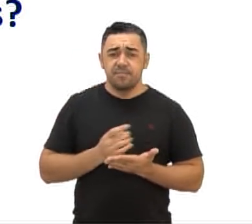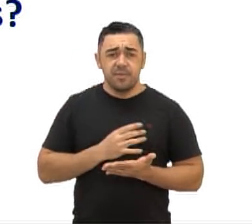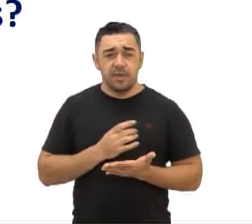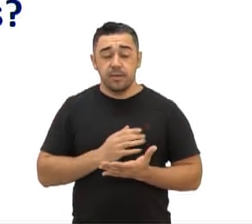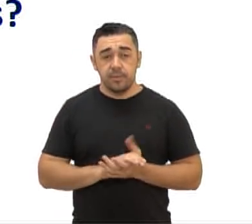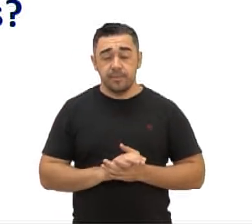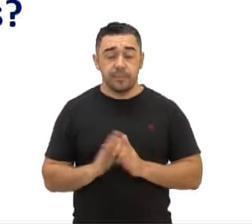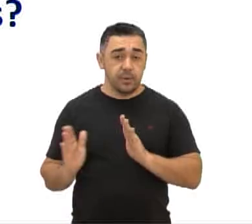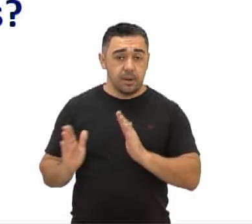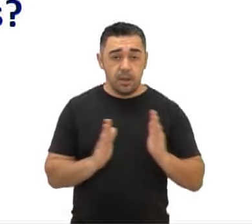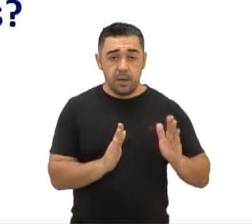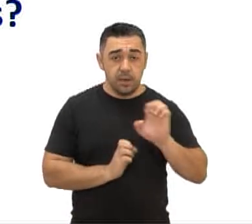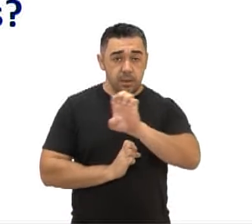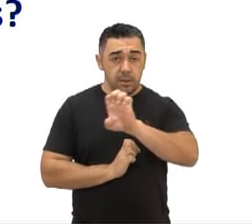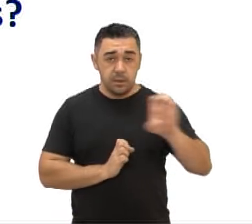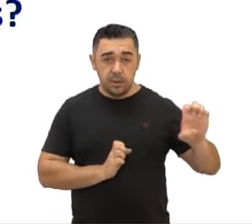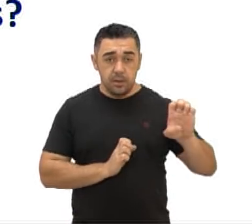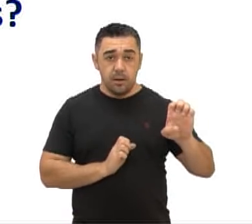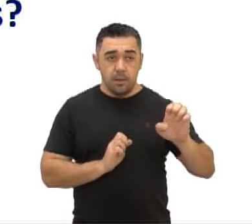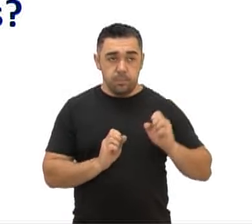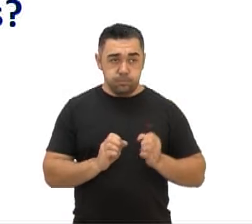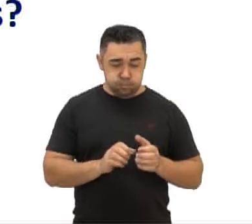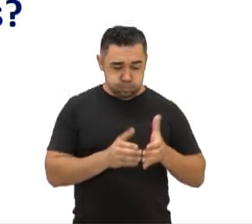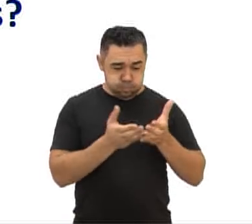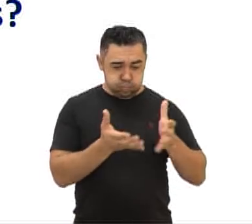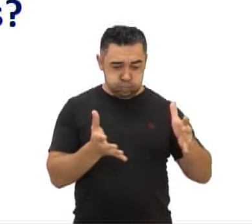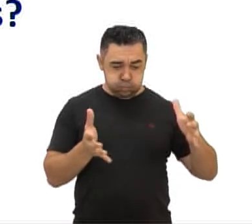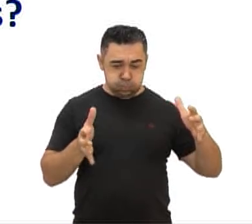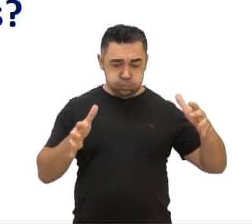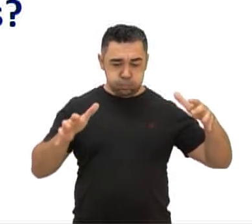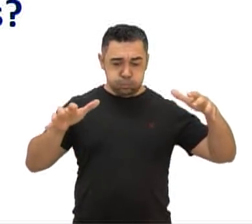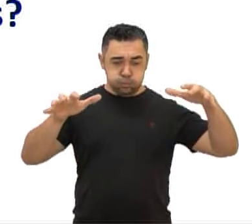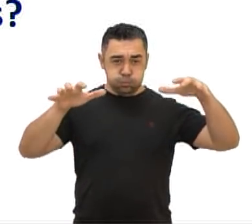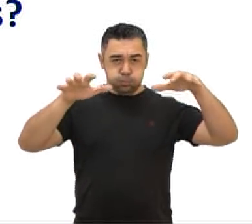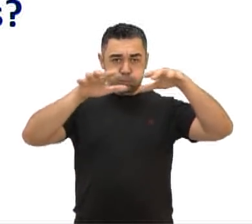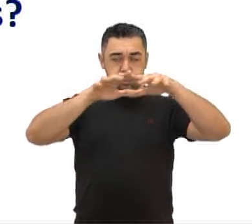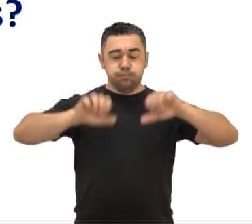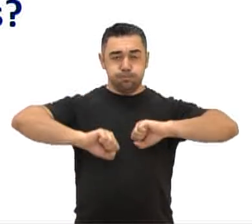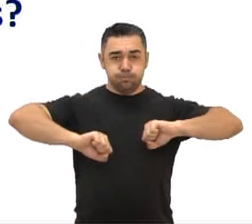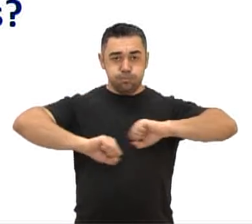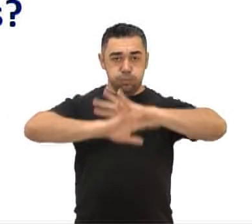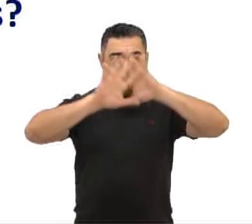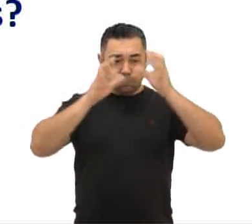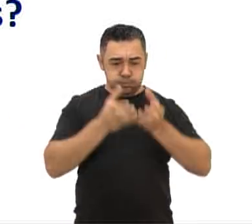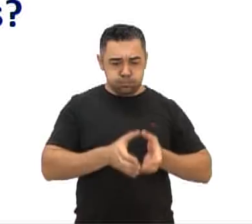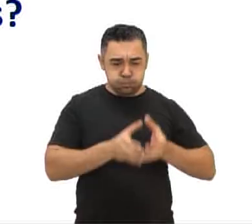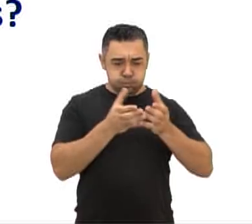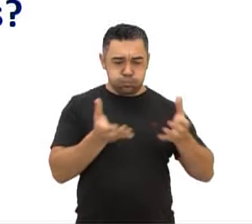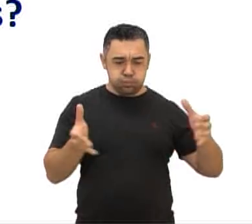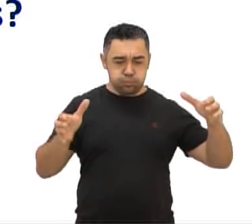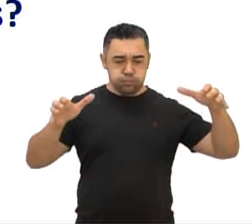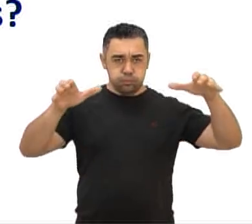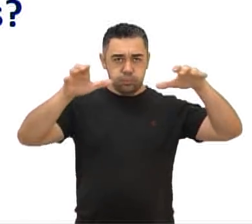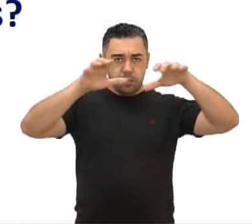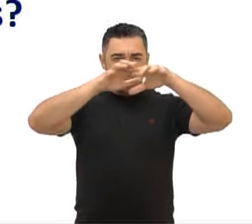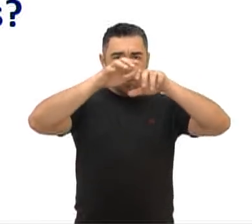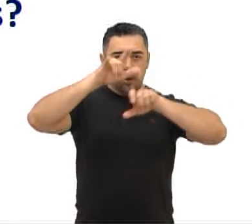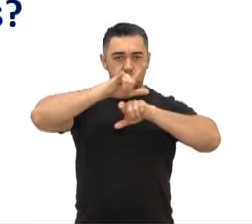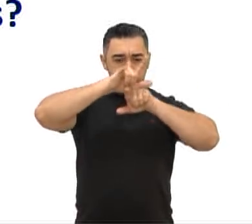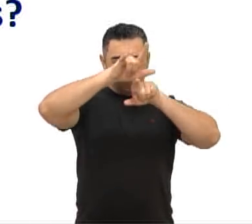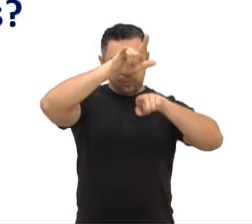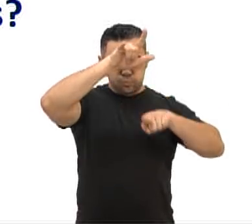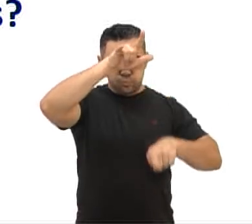tem do lado esquerdo o cogumelo formado pela explosão, o cogumelo de fumaça, formado pela explosão da bomba